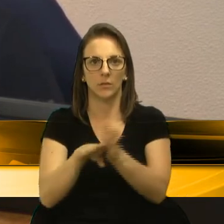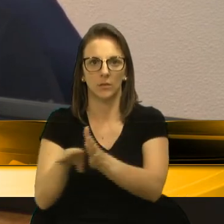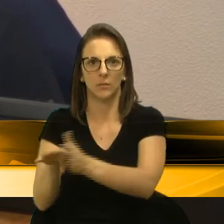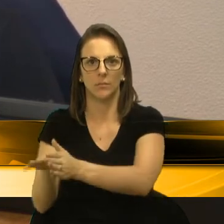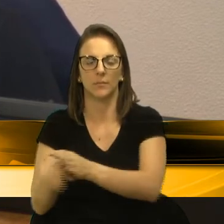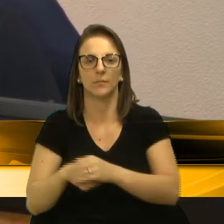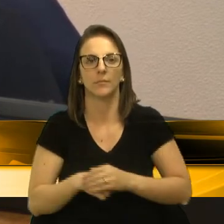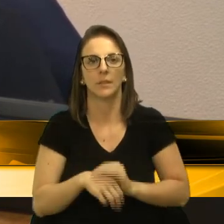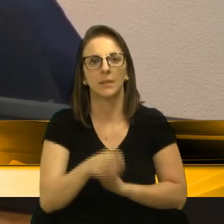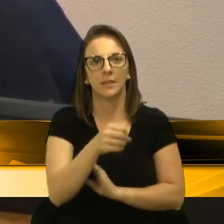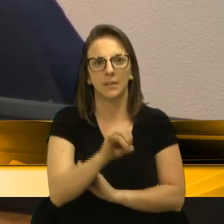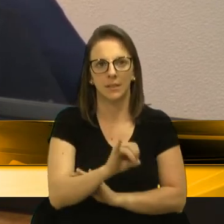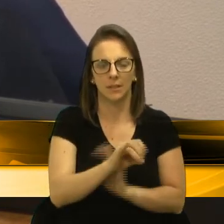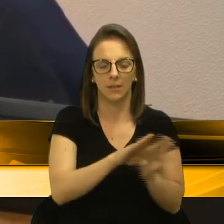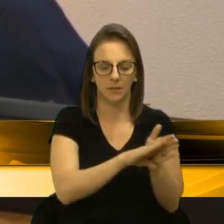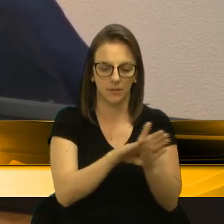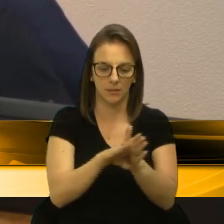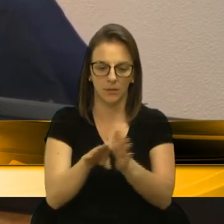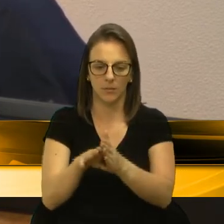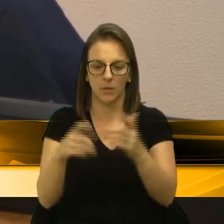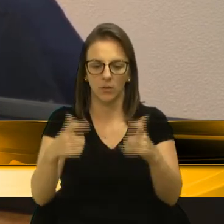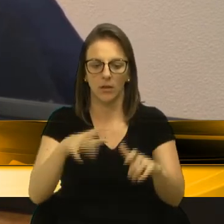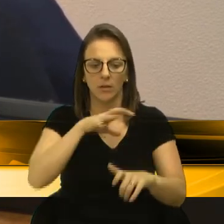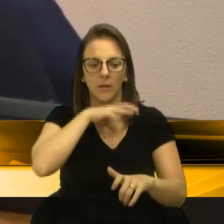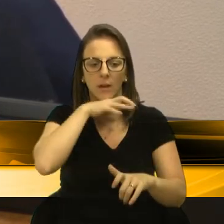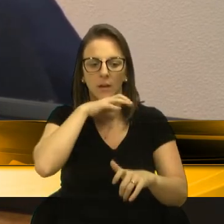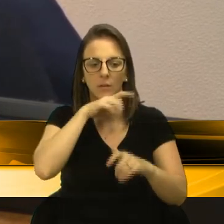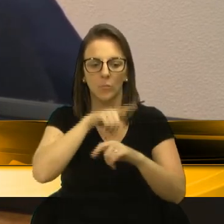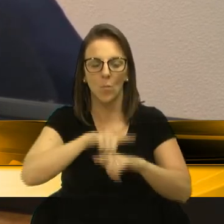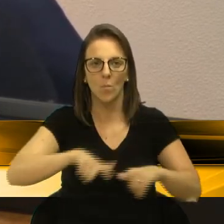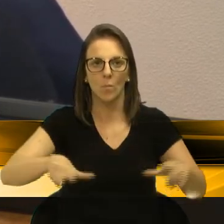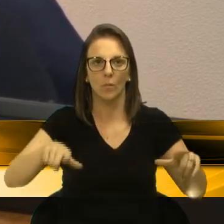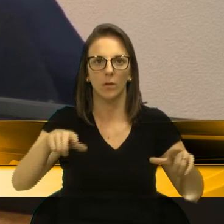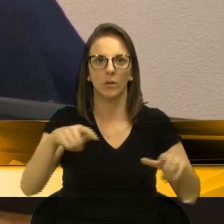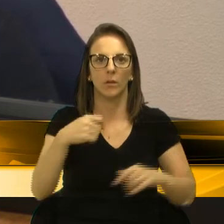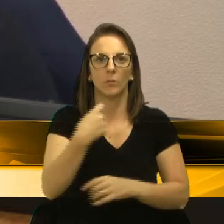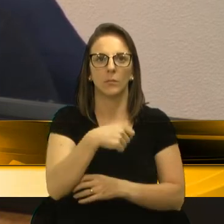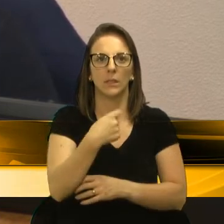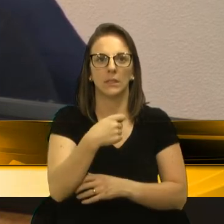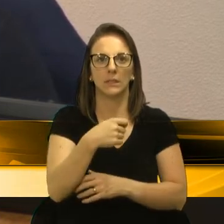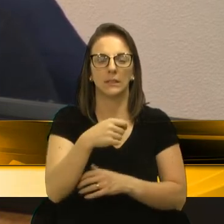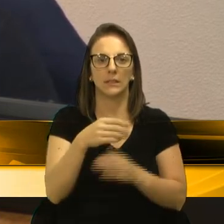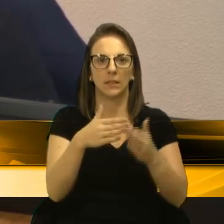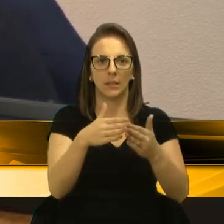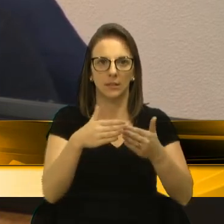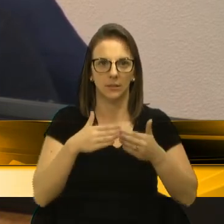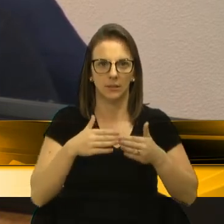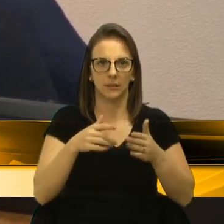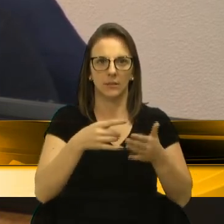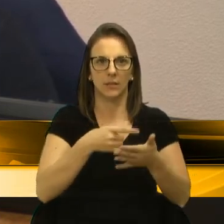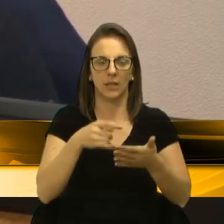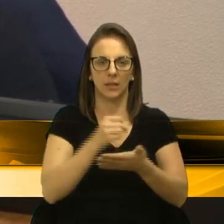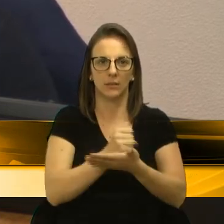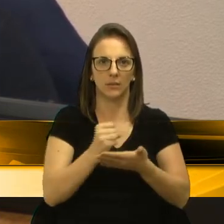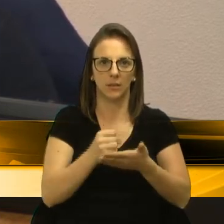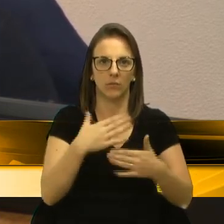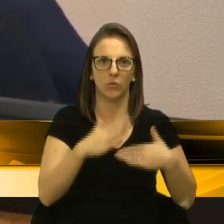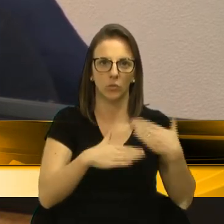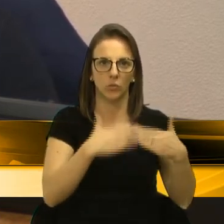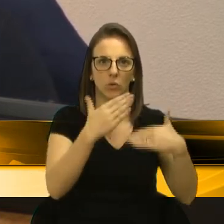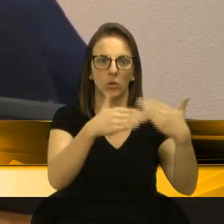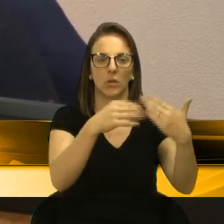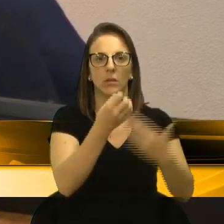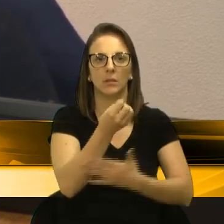terreno vago. Artigo 36. Poderá ser expedida licença de funcionamento para prestação de serviço de estacionamento em terreno vago, desde que permitido na